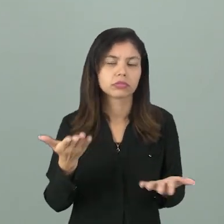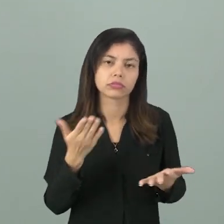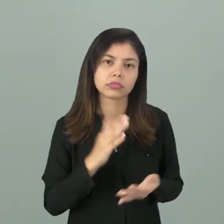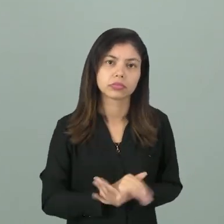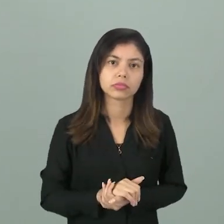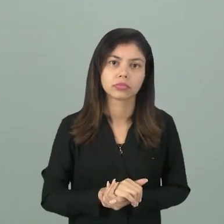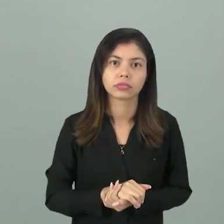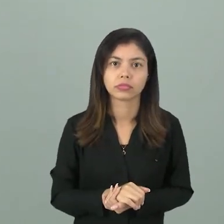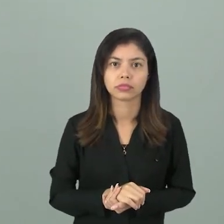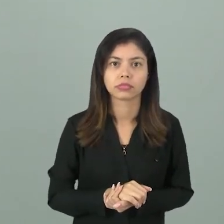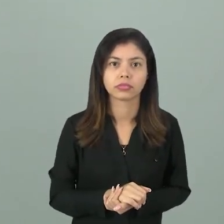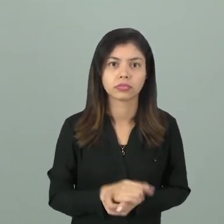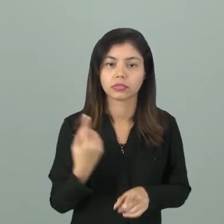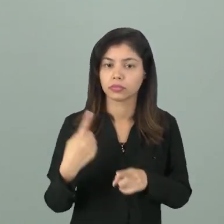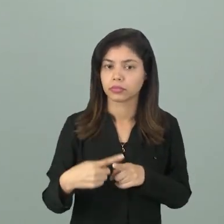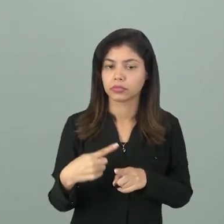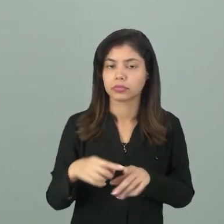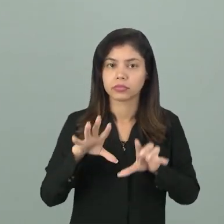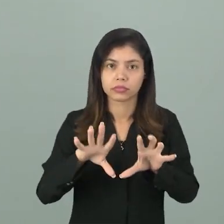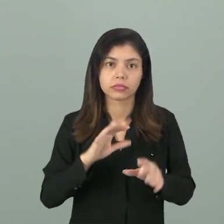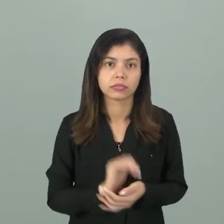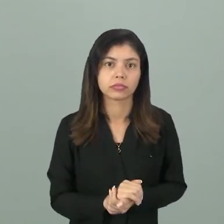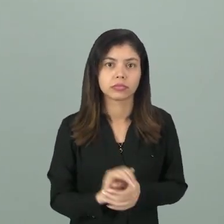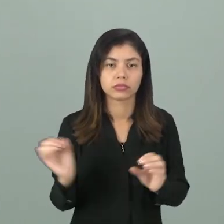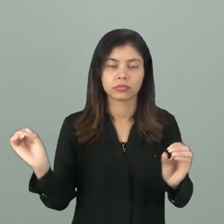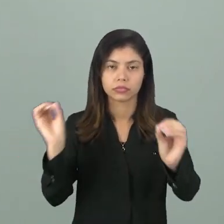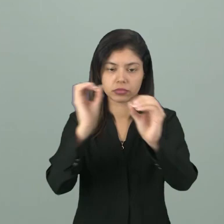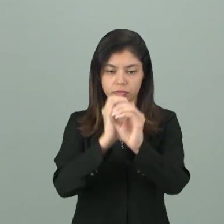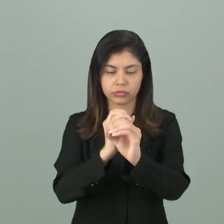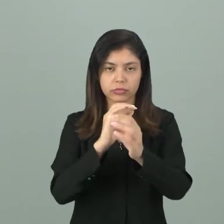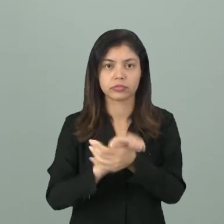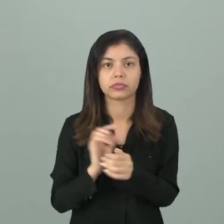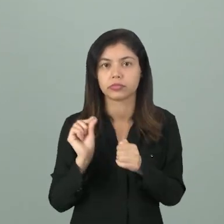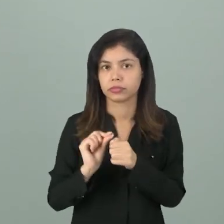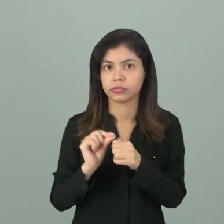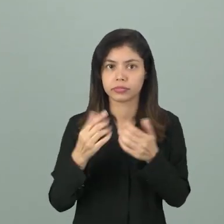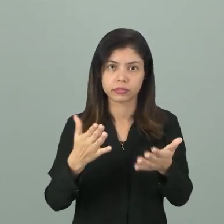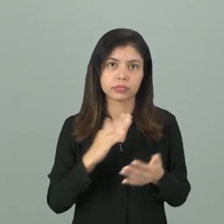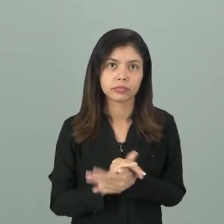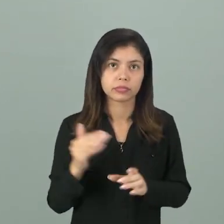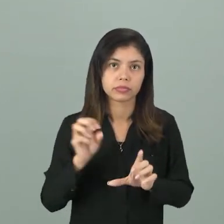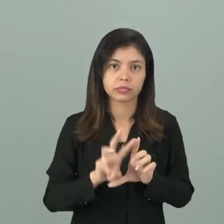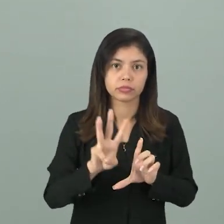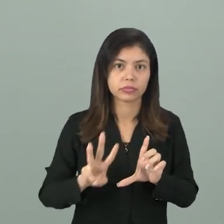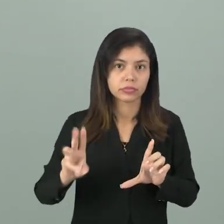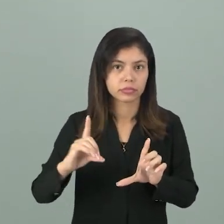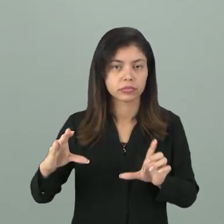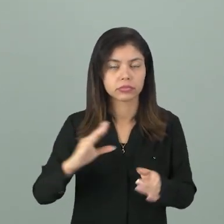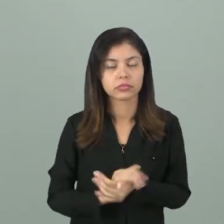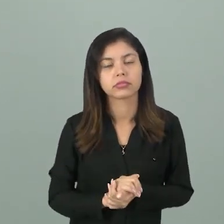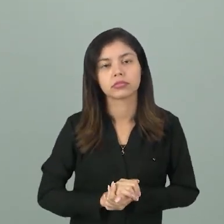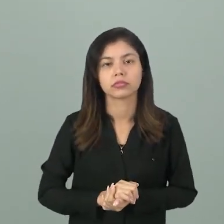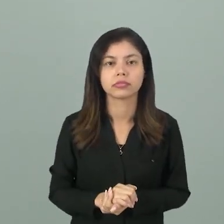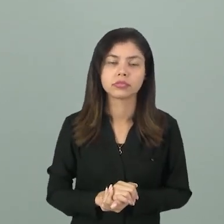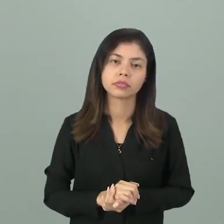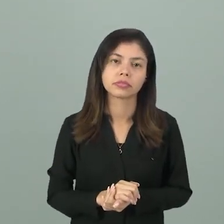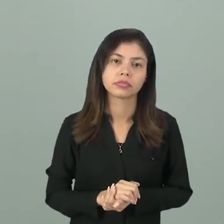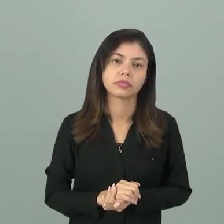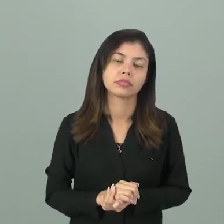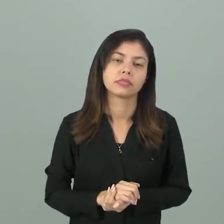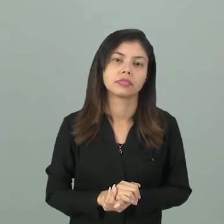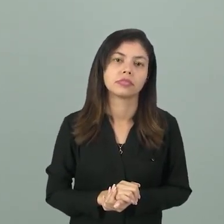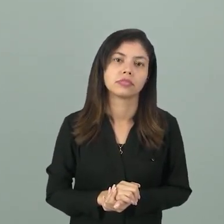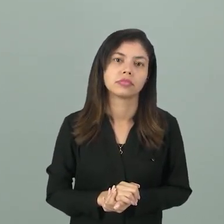aí, por que são os eclipses são elaborados. Então, acesse as demais aulas, veja ali na plataforma